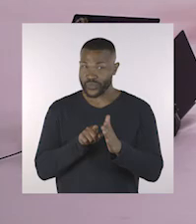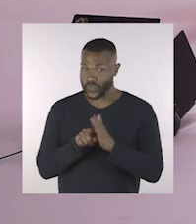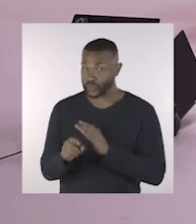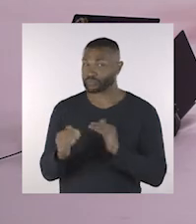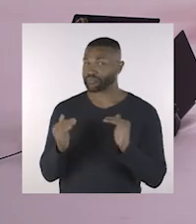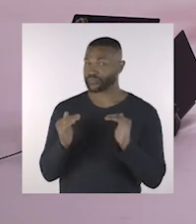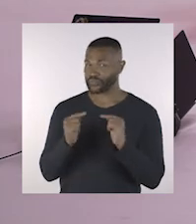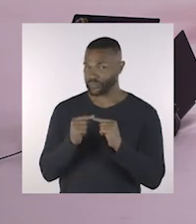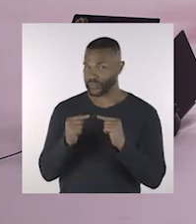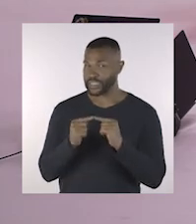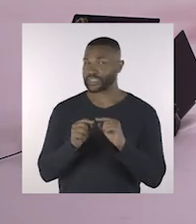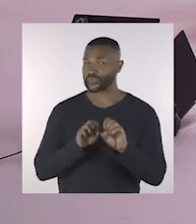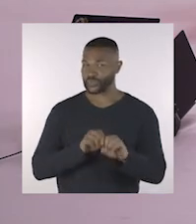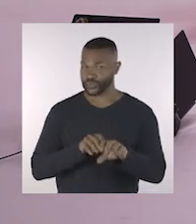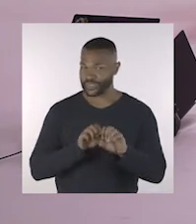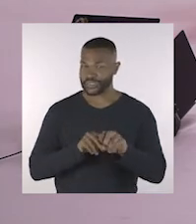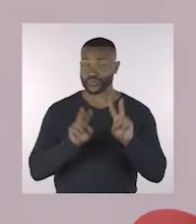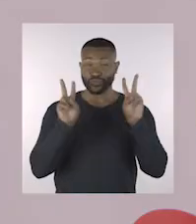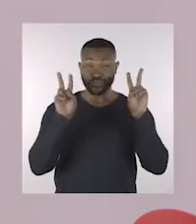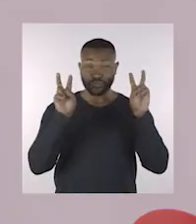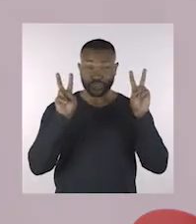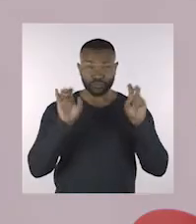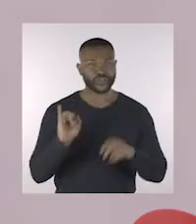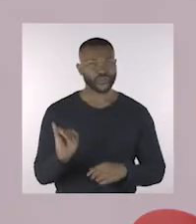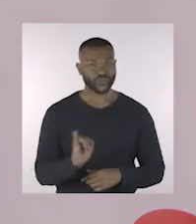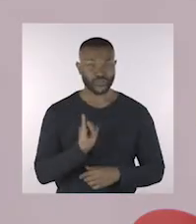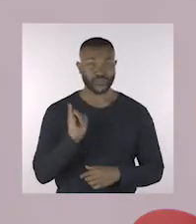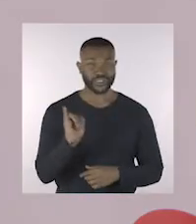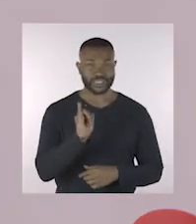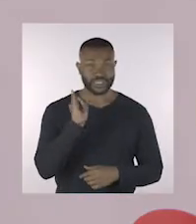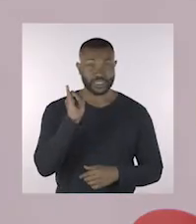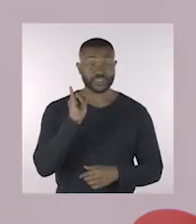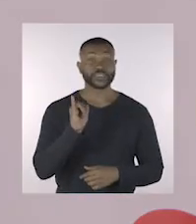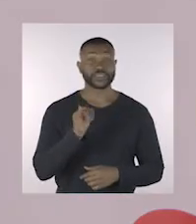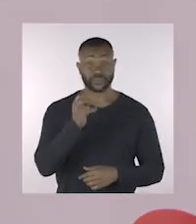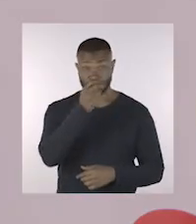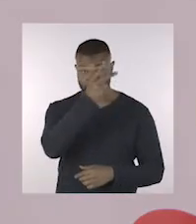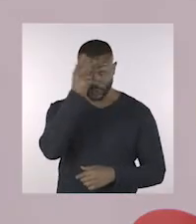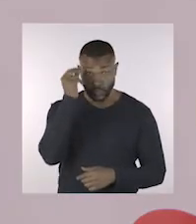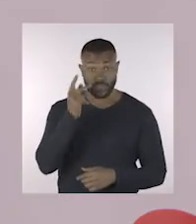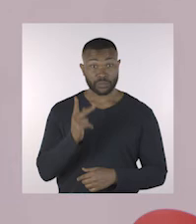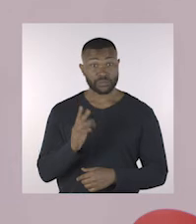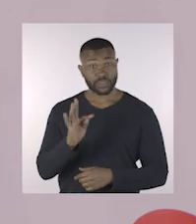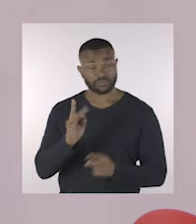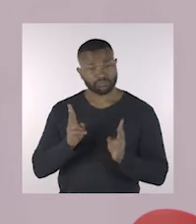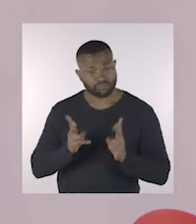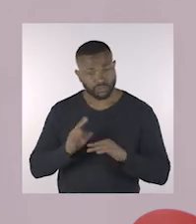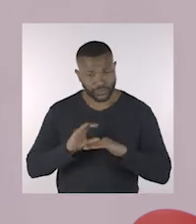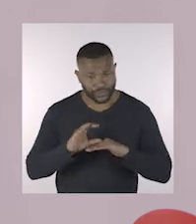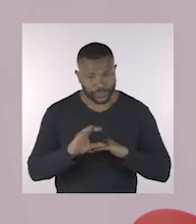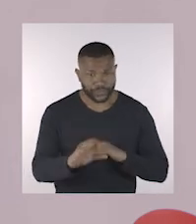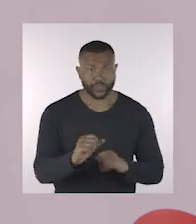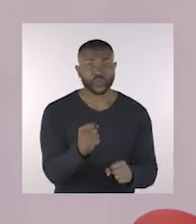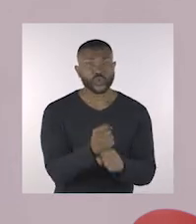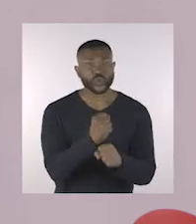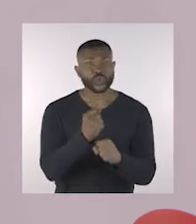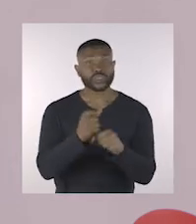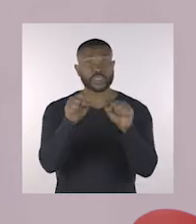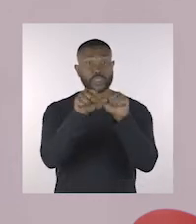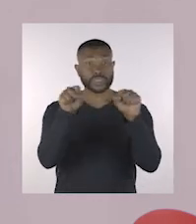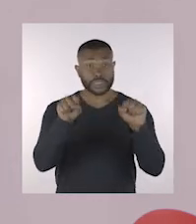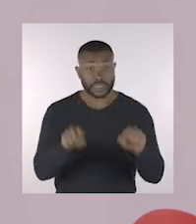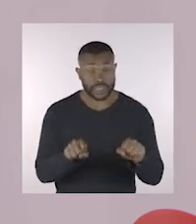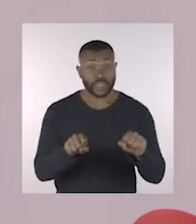décima segunda pergunta é justamente sobre a educação que é um tema muito importante os governos do PT sempre investiram para